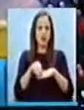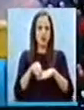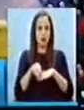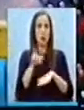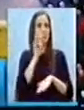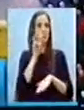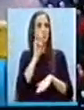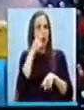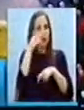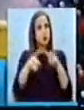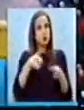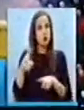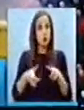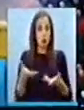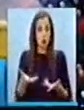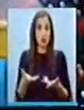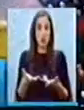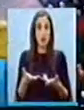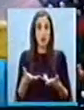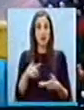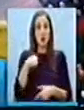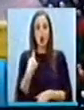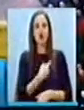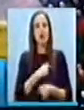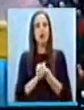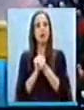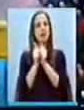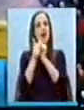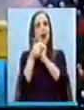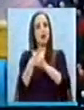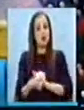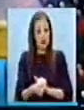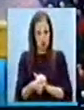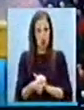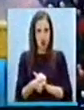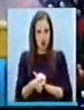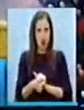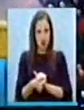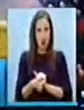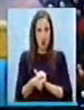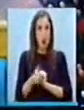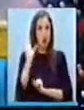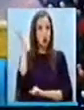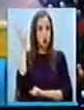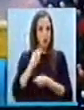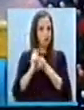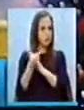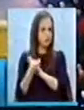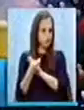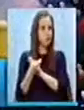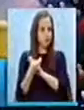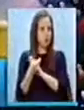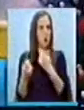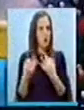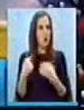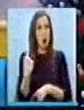proteger as populações e para nos adaptarmos às manifestações já no território destas alterações